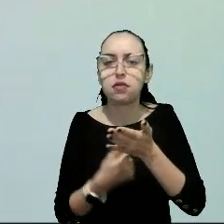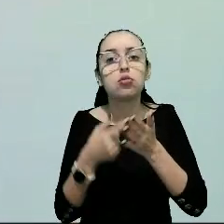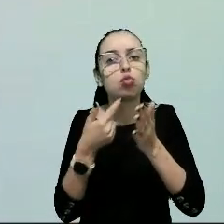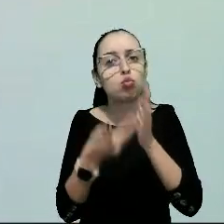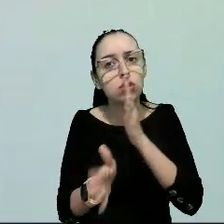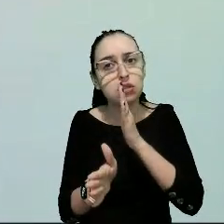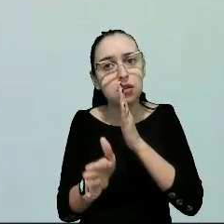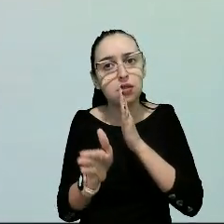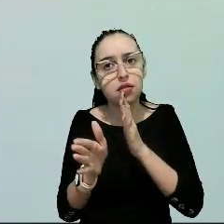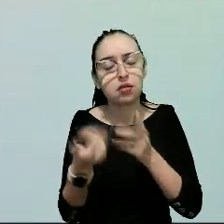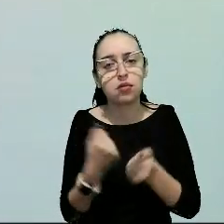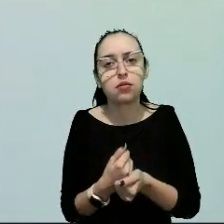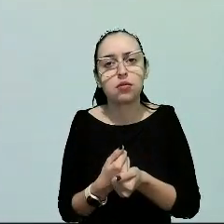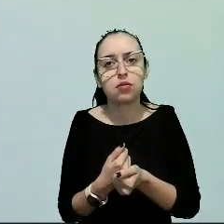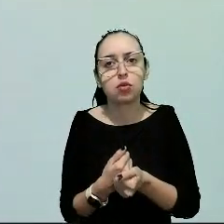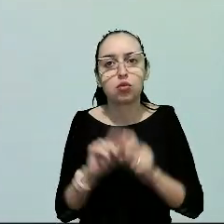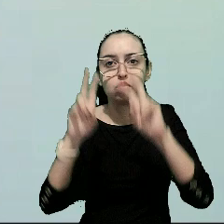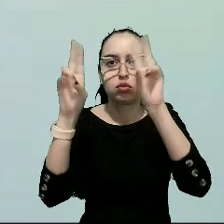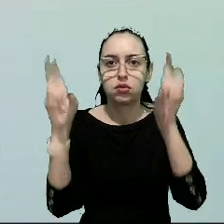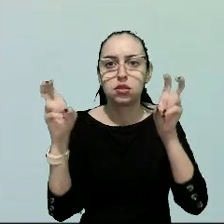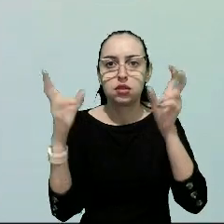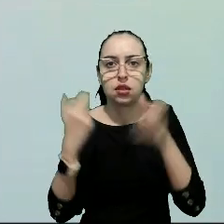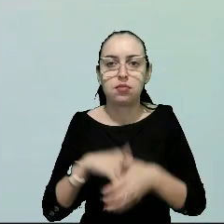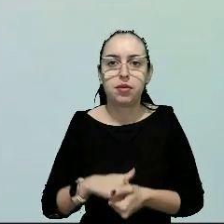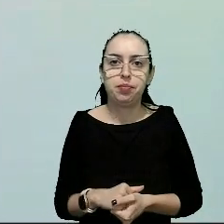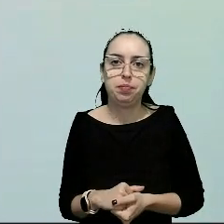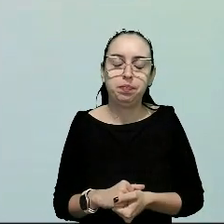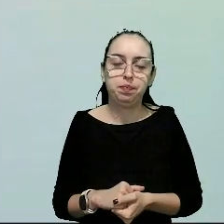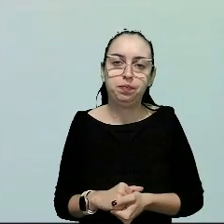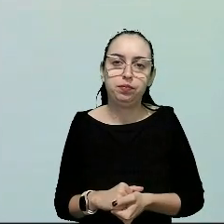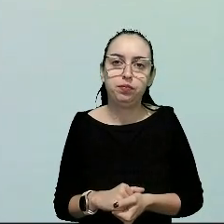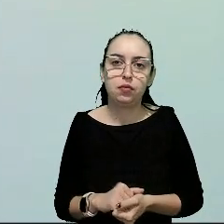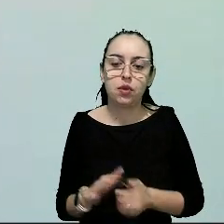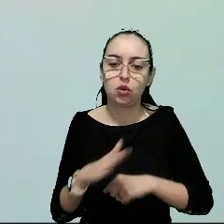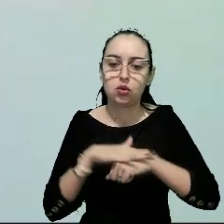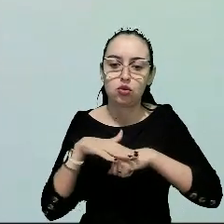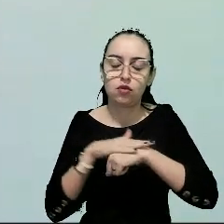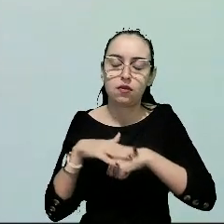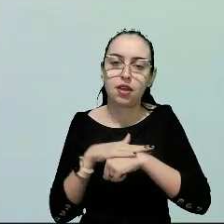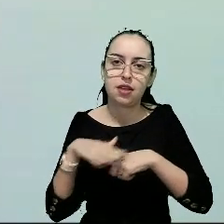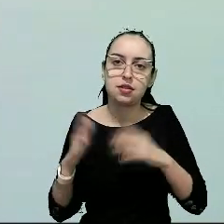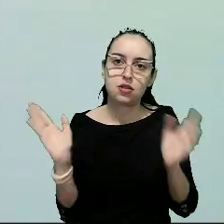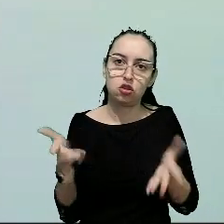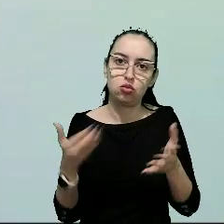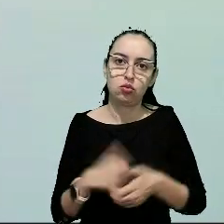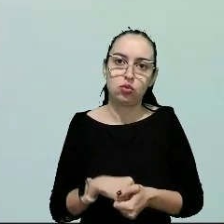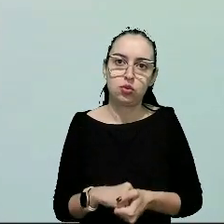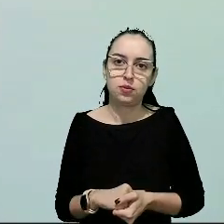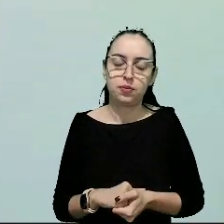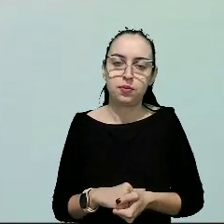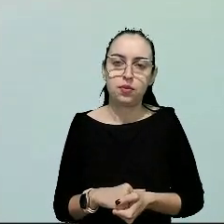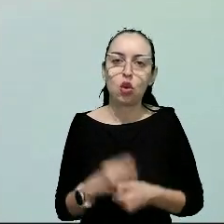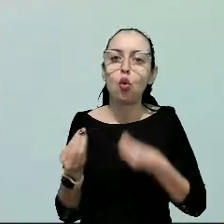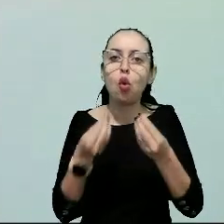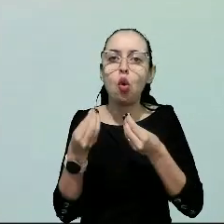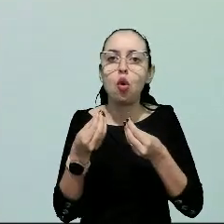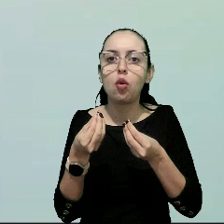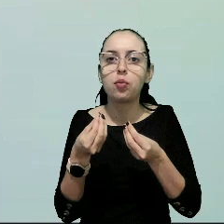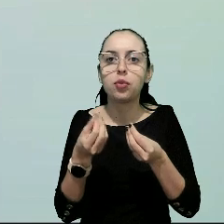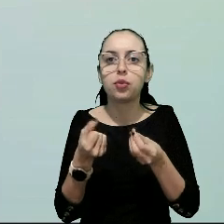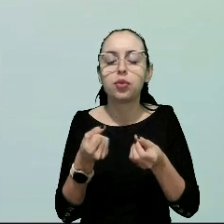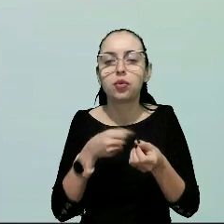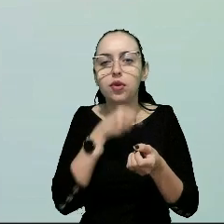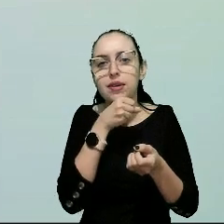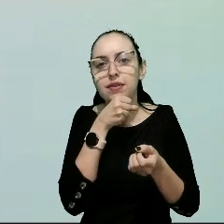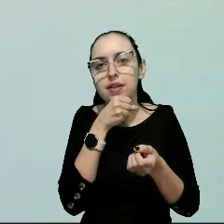livro, uma saída, que é o título da nossa conversa de hoje.